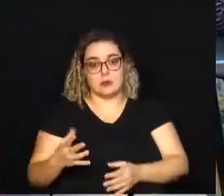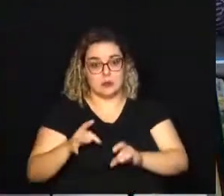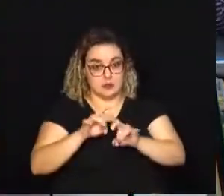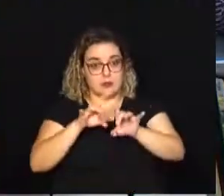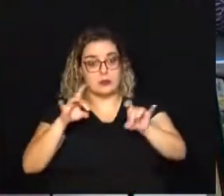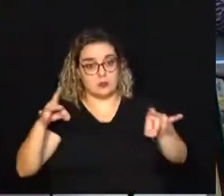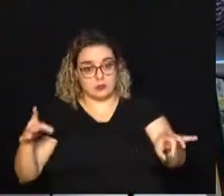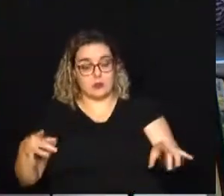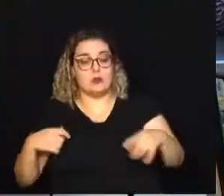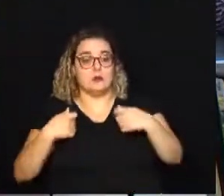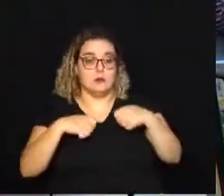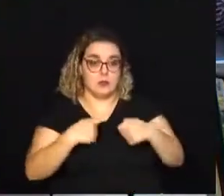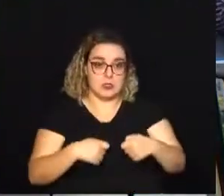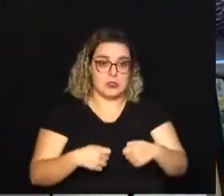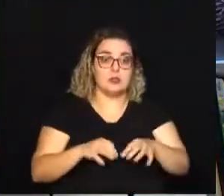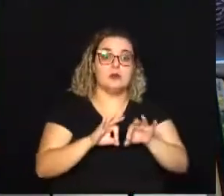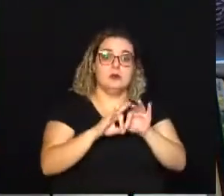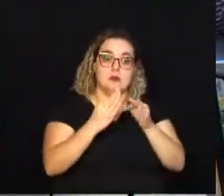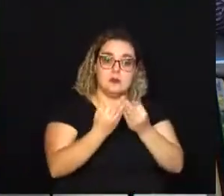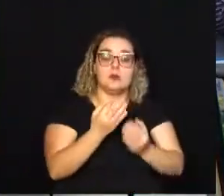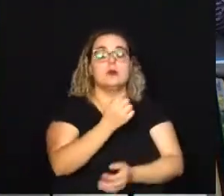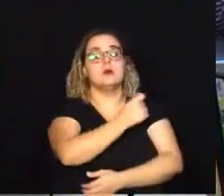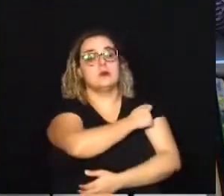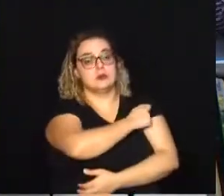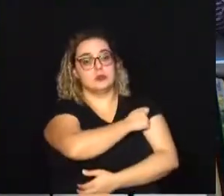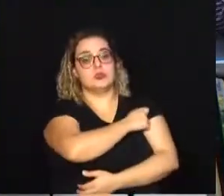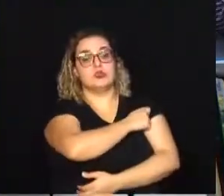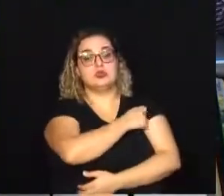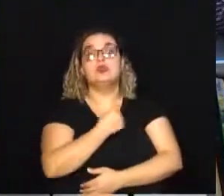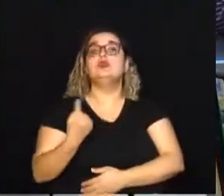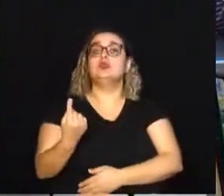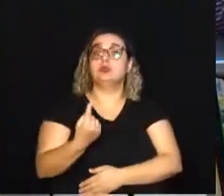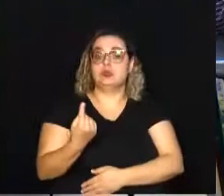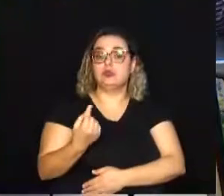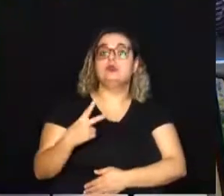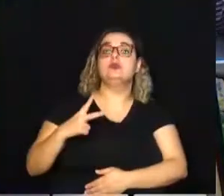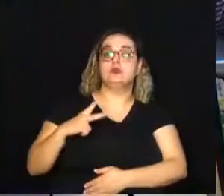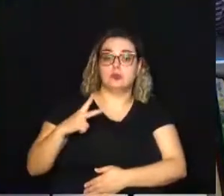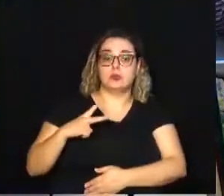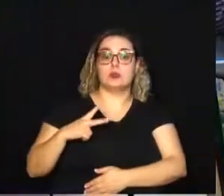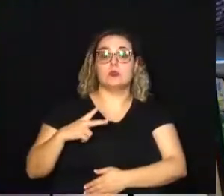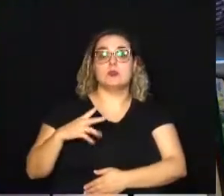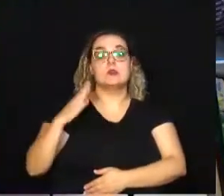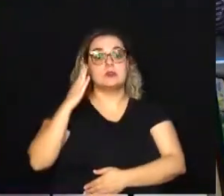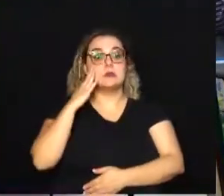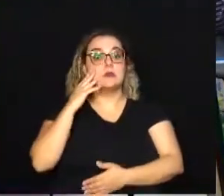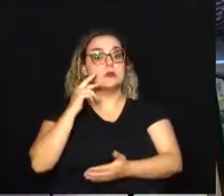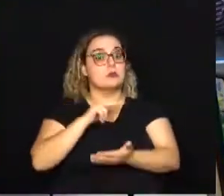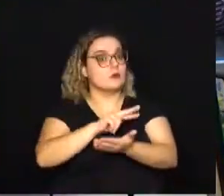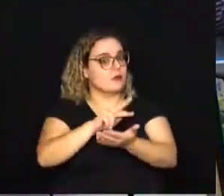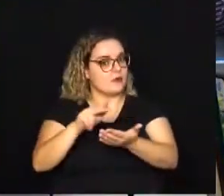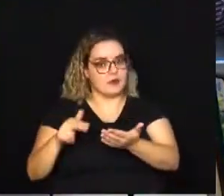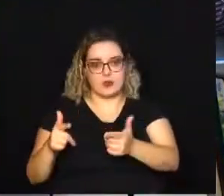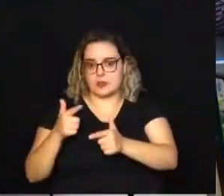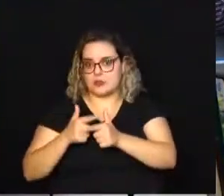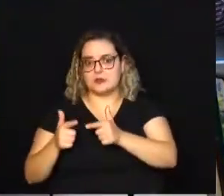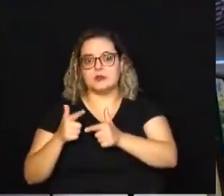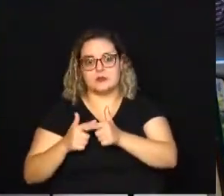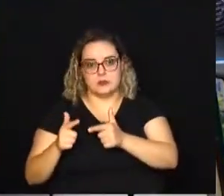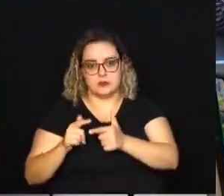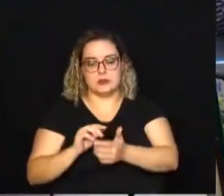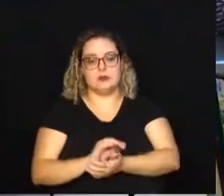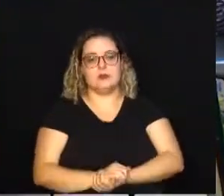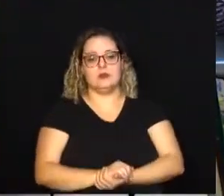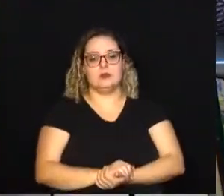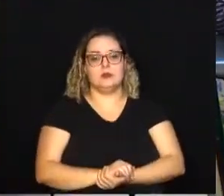teve que fazer esses atendimentos às famílias, aos alunos individualizados, porque sabia que tinha vários problemas ali, né? Enfim, então, assim, o